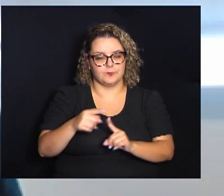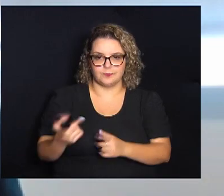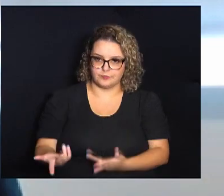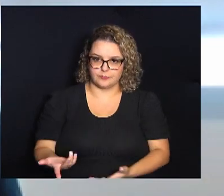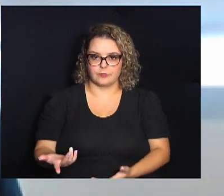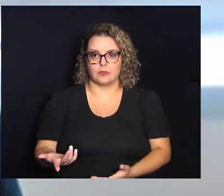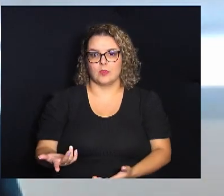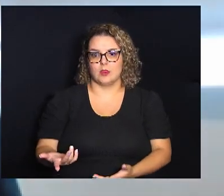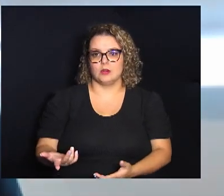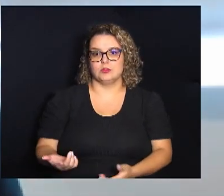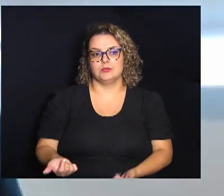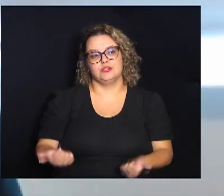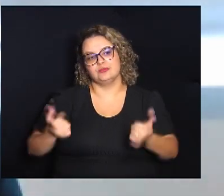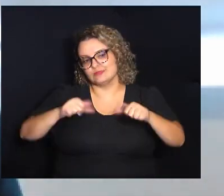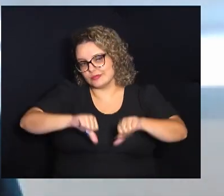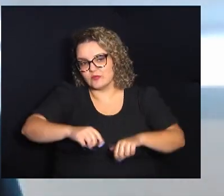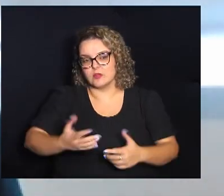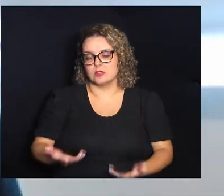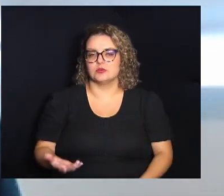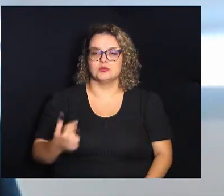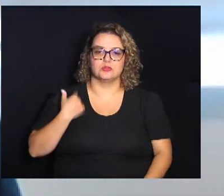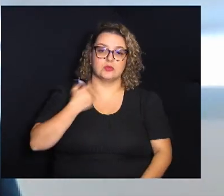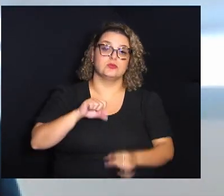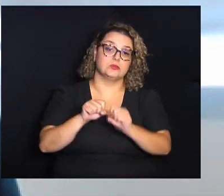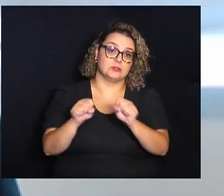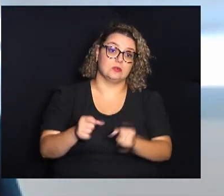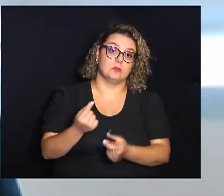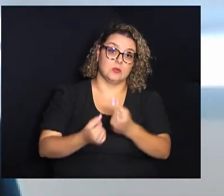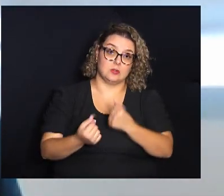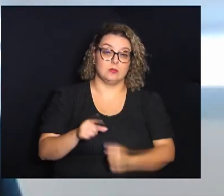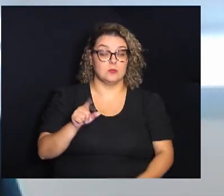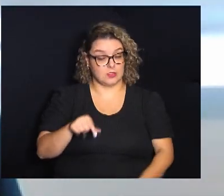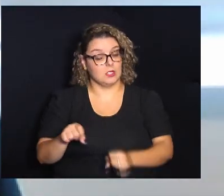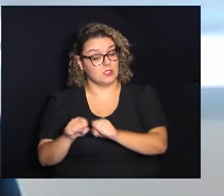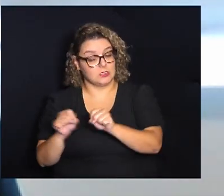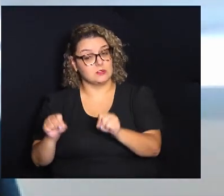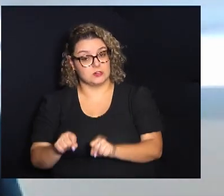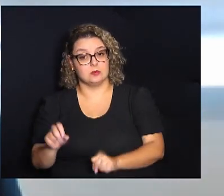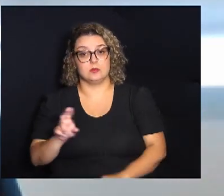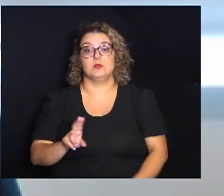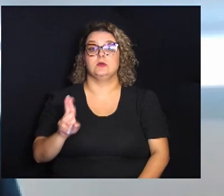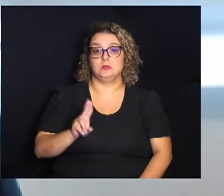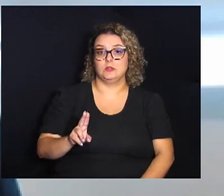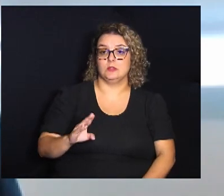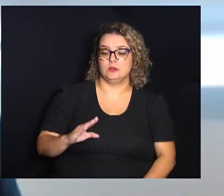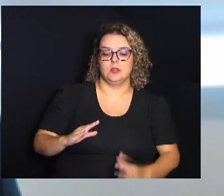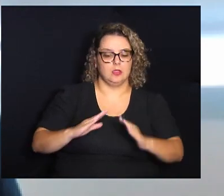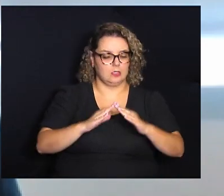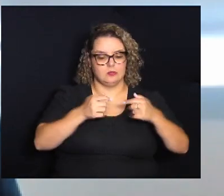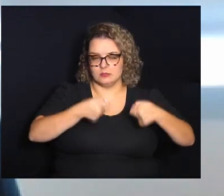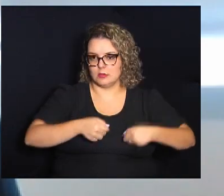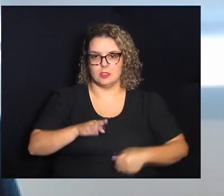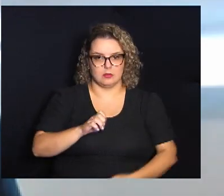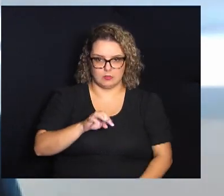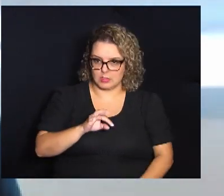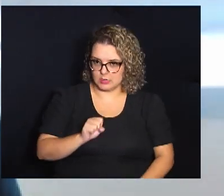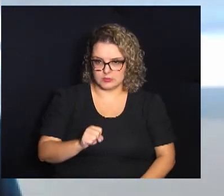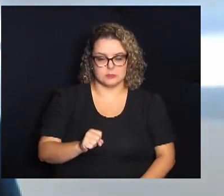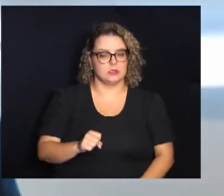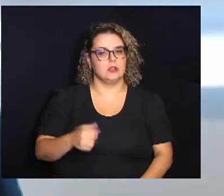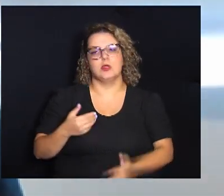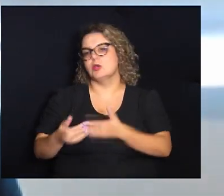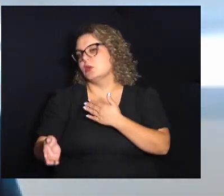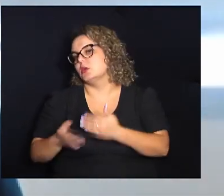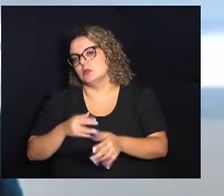nosso sistema financeiro e econômico. E aí é esse sistema que vai ser utilizado nas casas de bet, como é utilizado em qualquer outro